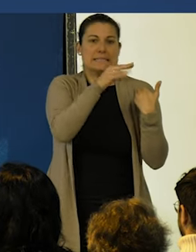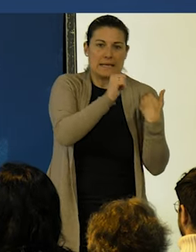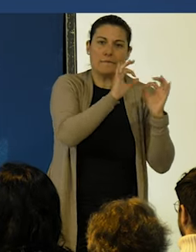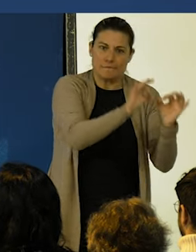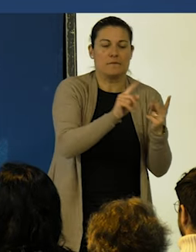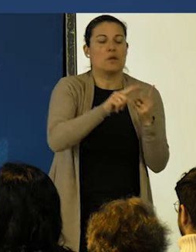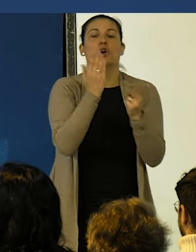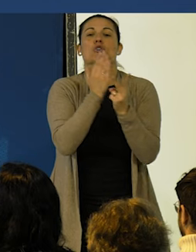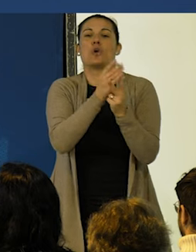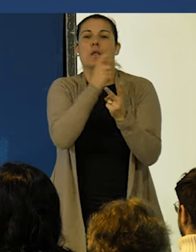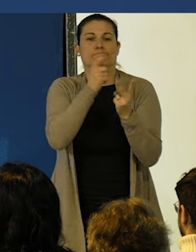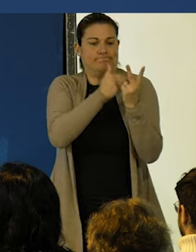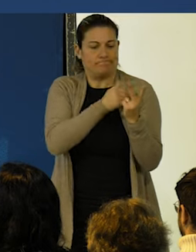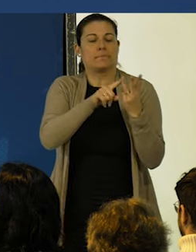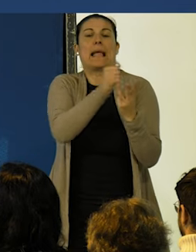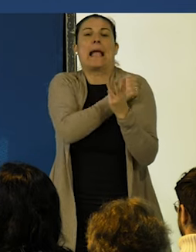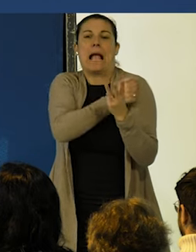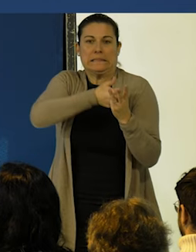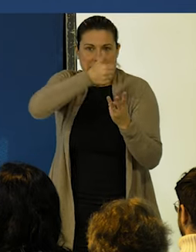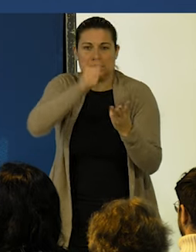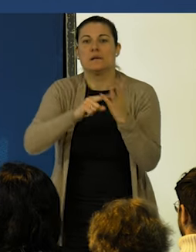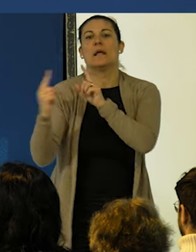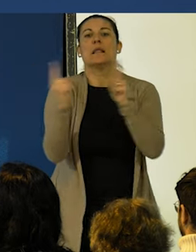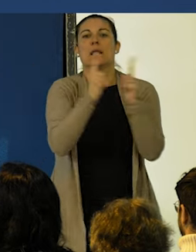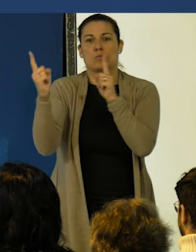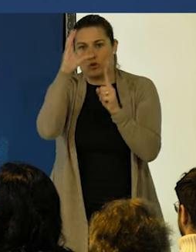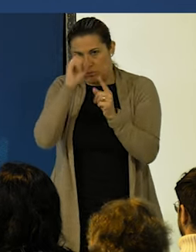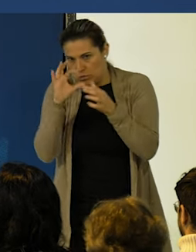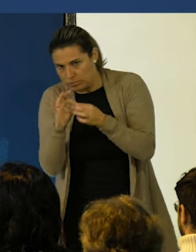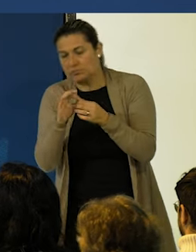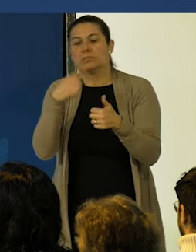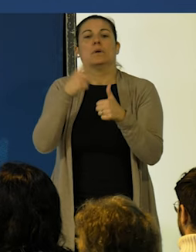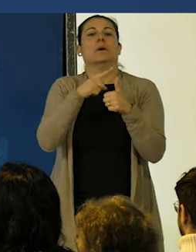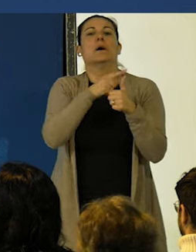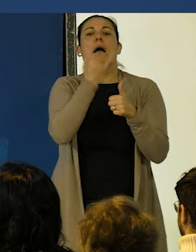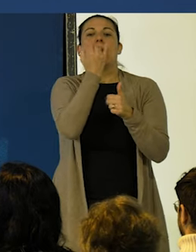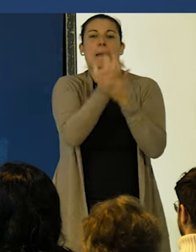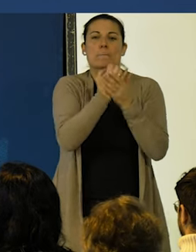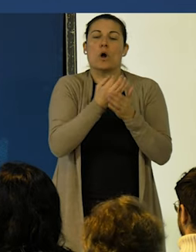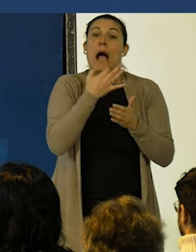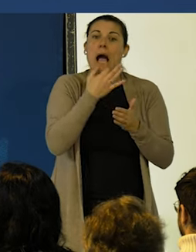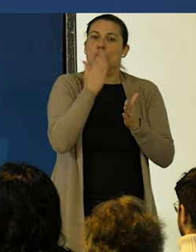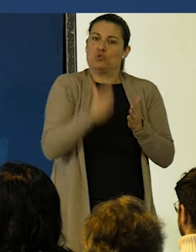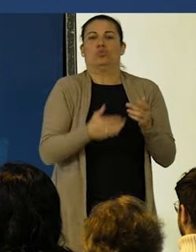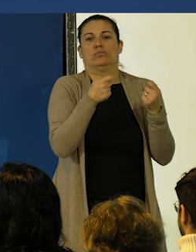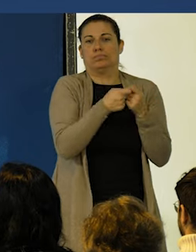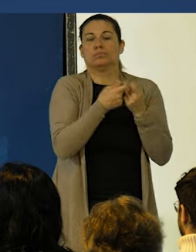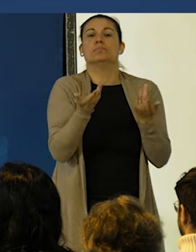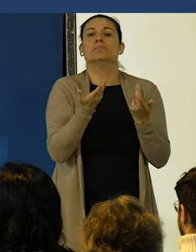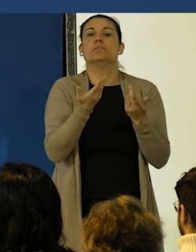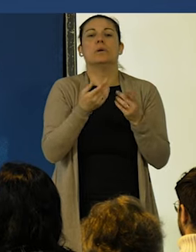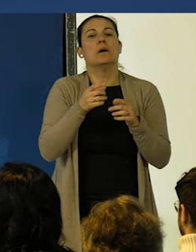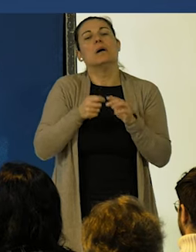pela escola e pela casa. Compromissos pelos transportes públicos. Compromissos por impostos justos. Compromissos